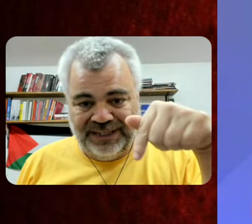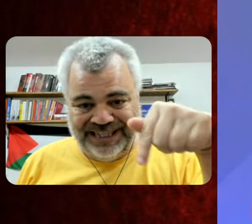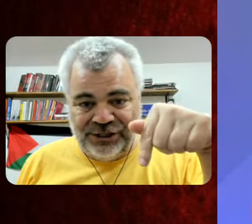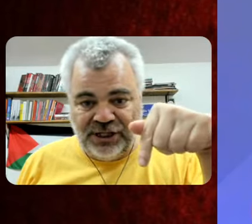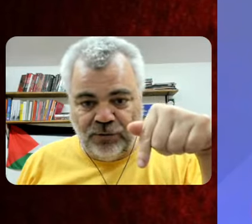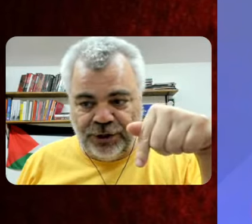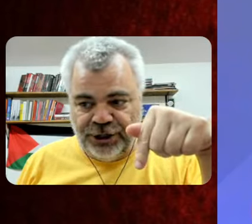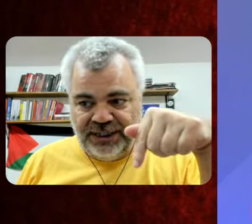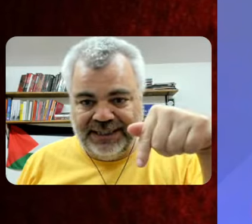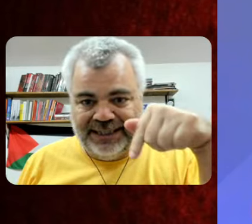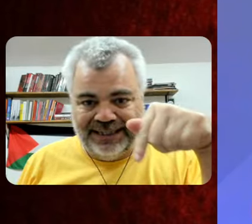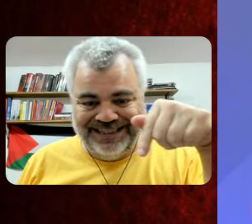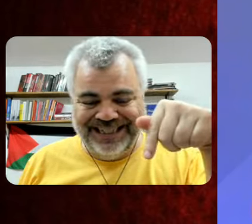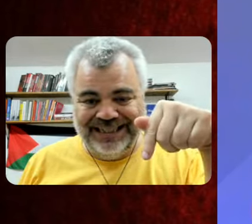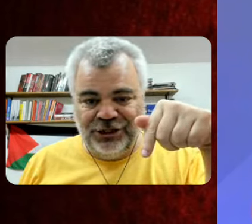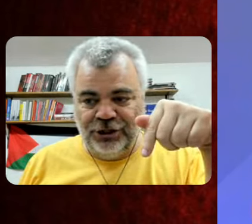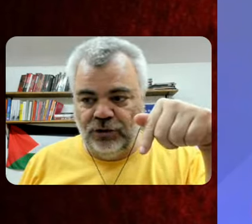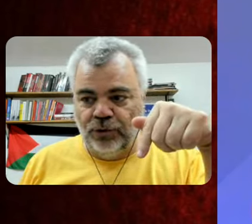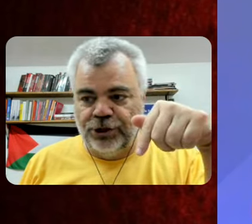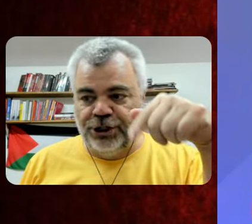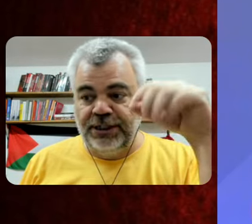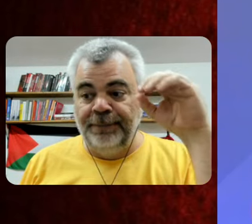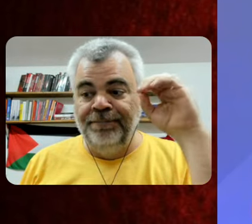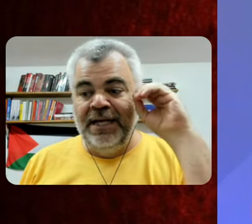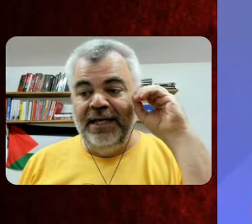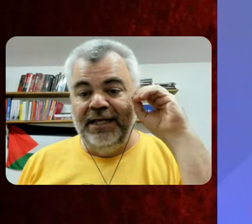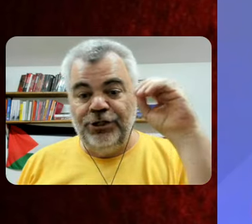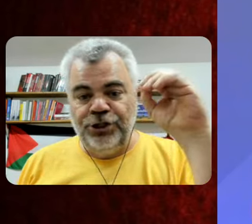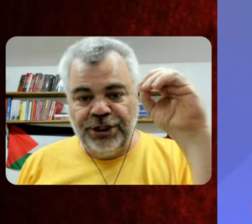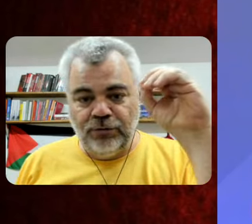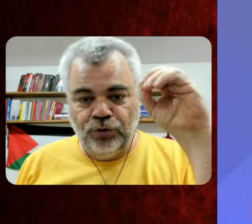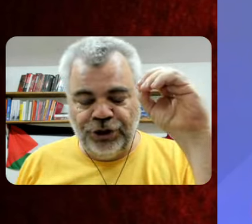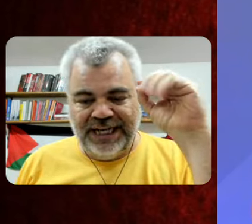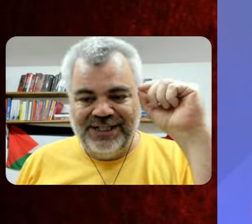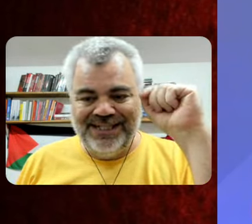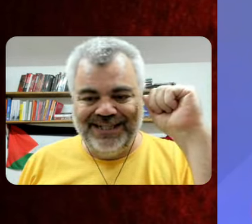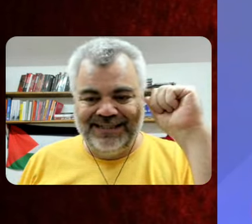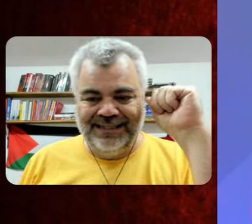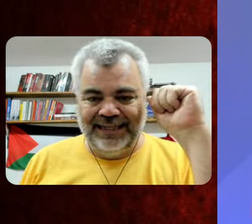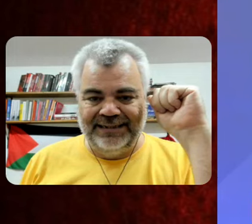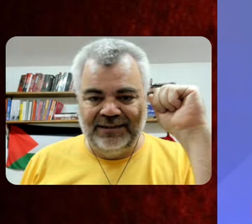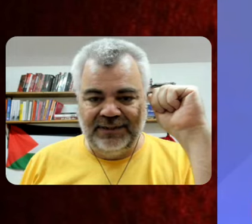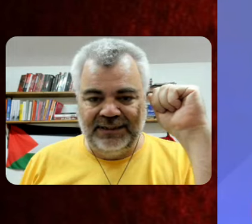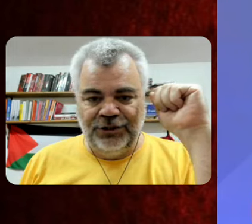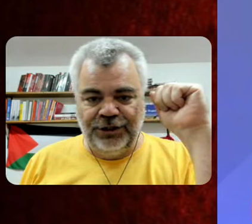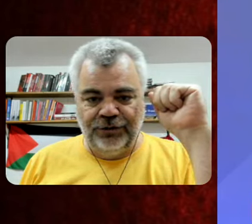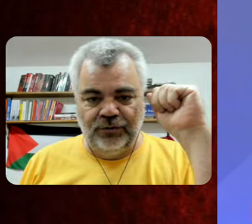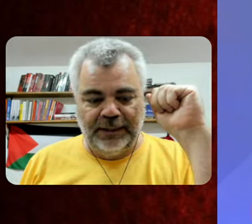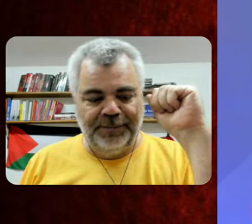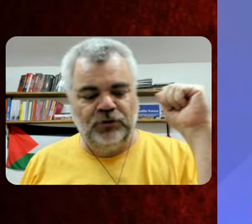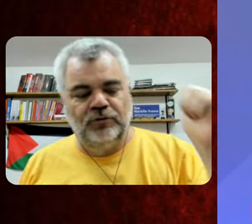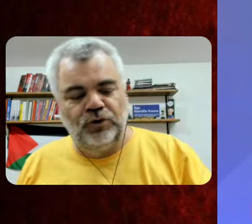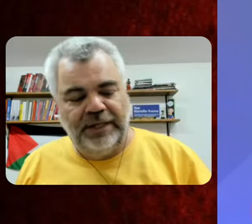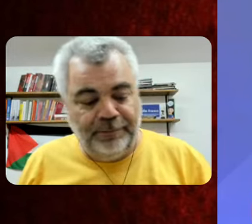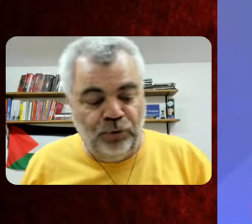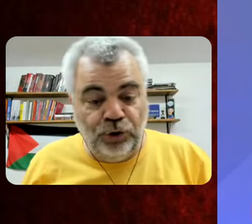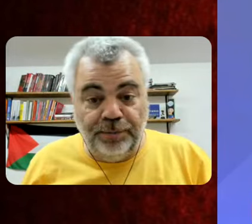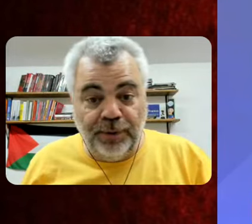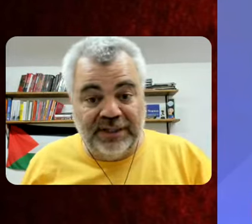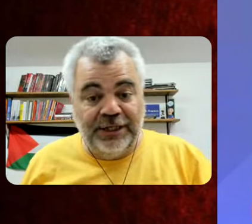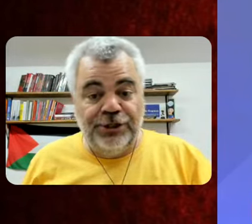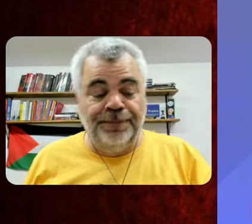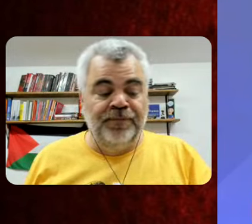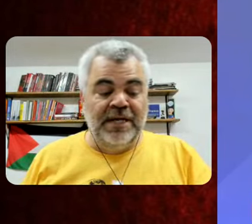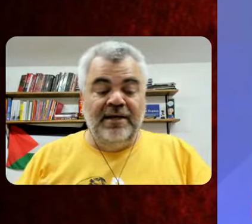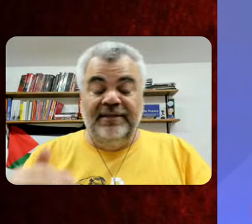ó, pessoal, deixa a curtida, tá? Chega deixando a curtida. E digam no chat de que cidade estão assistindo, tá, pessoal? Isso aqui é